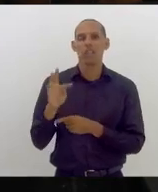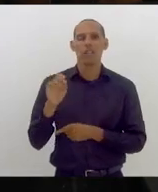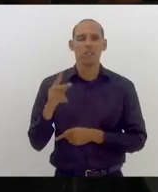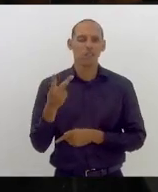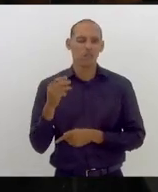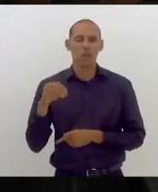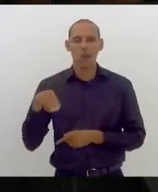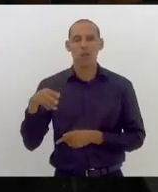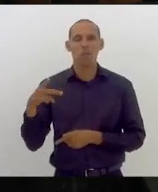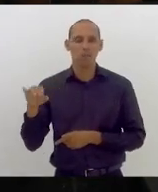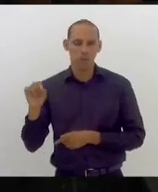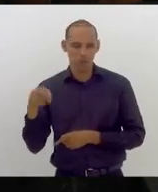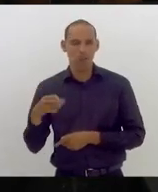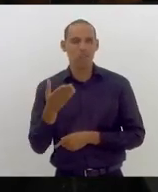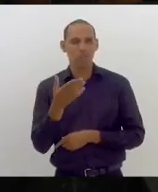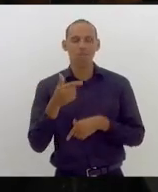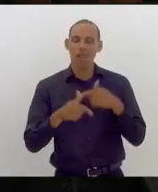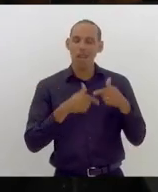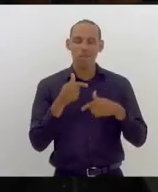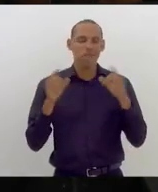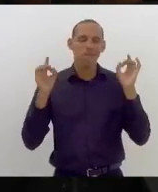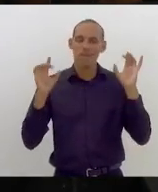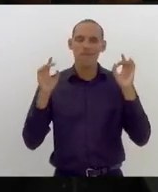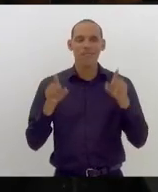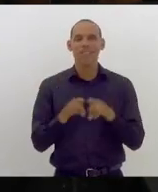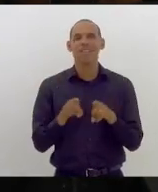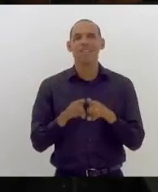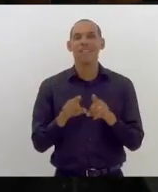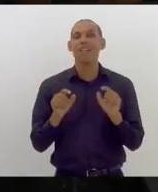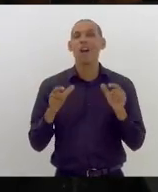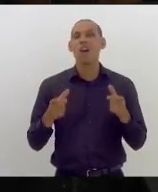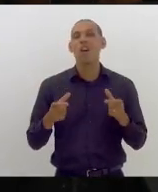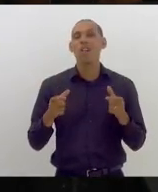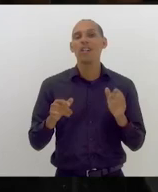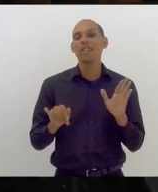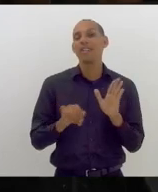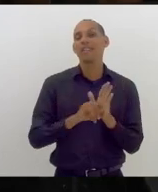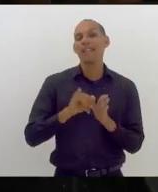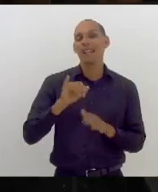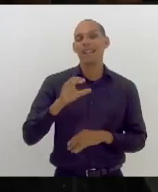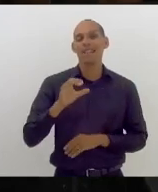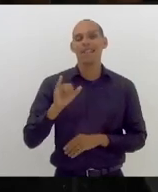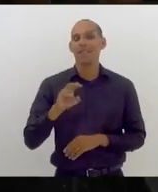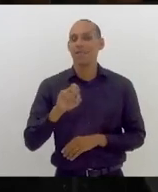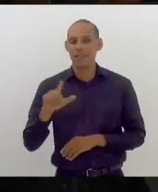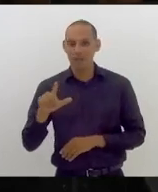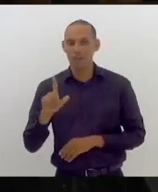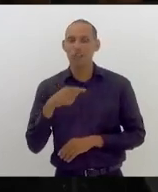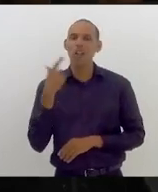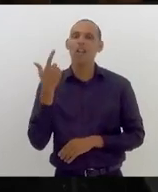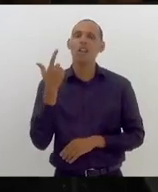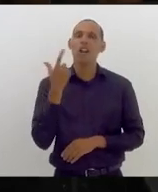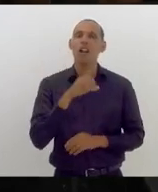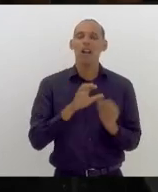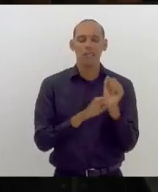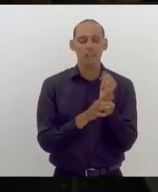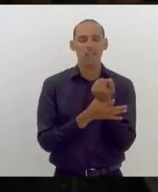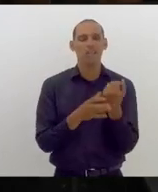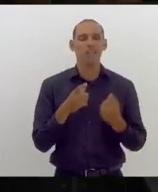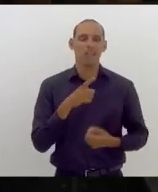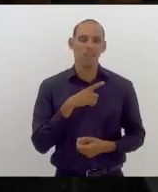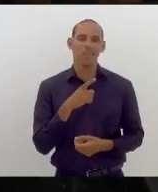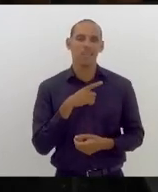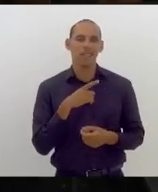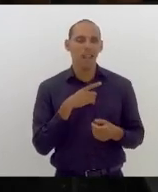também faz um brilhante trabalho na identificação civil, que a gente pudesse ter segurança para poder tocar o